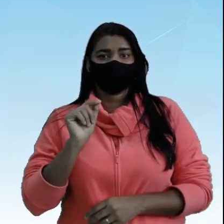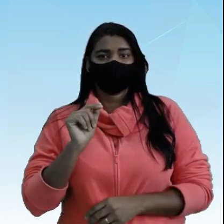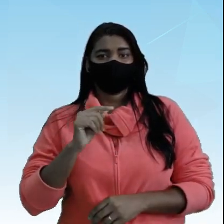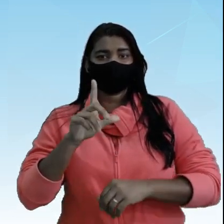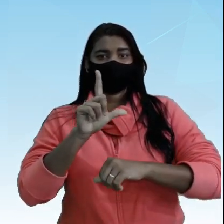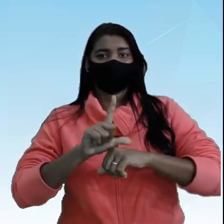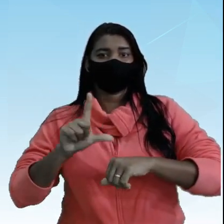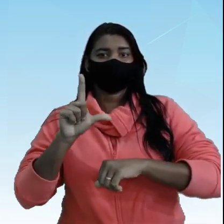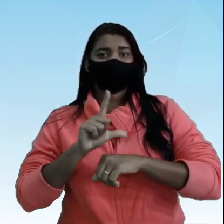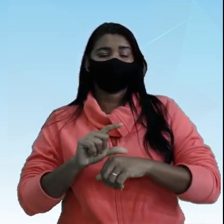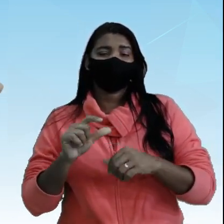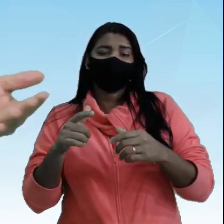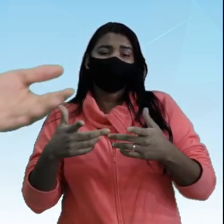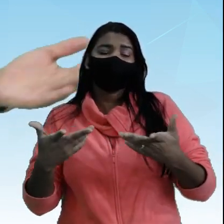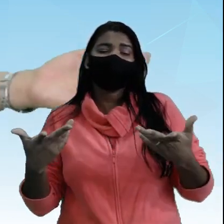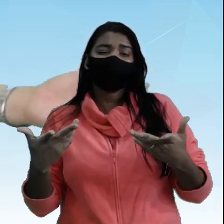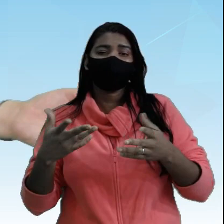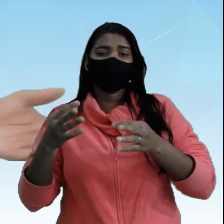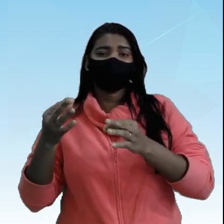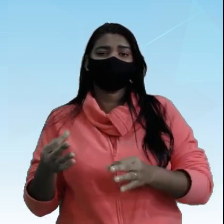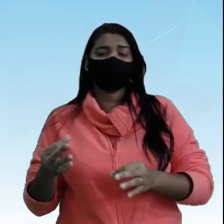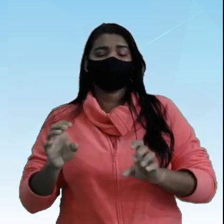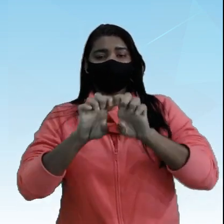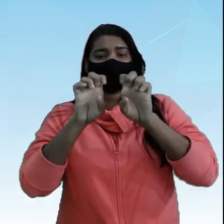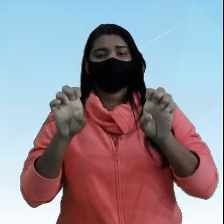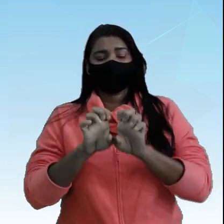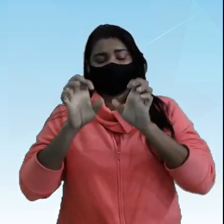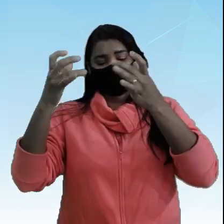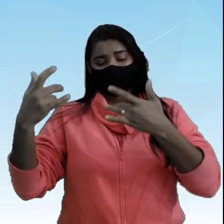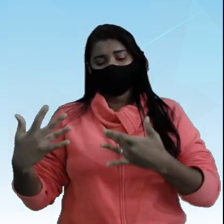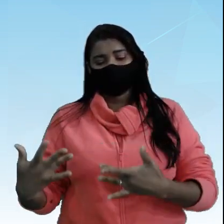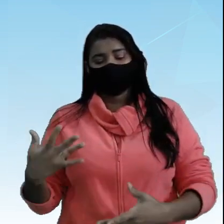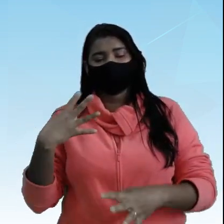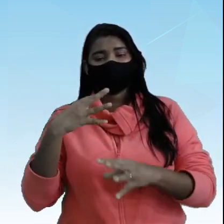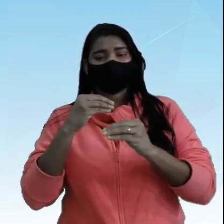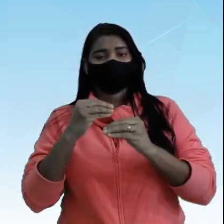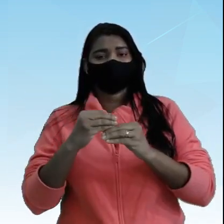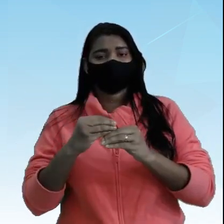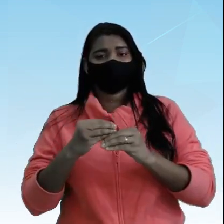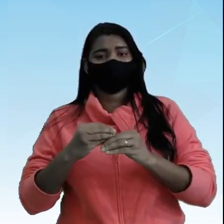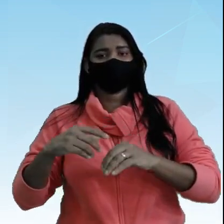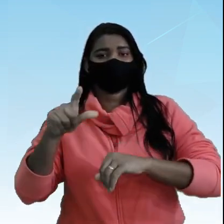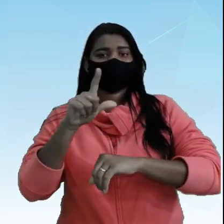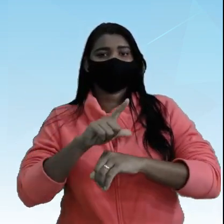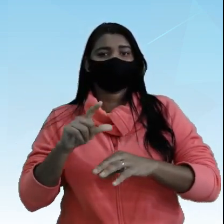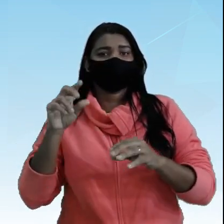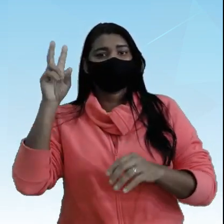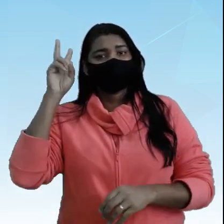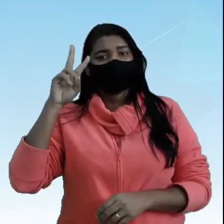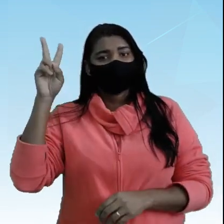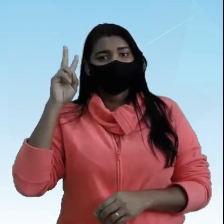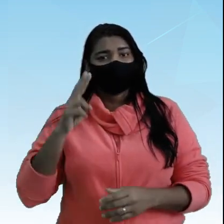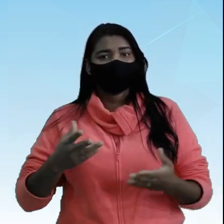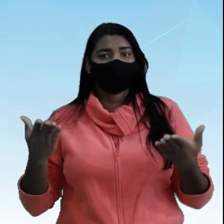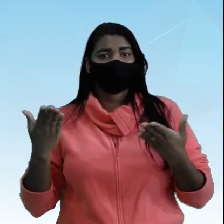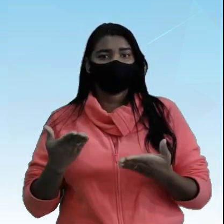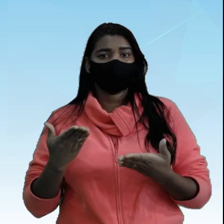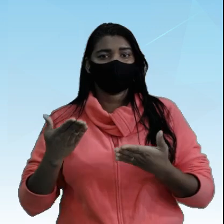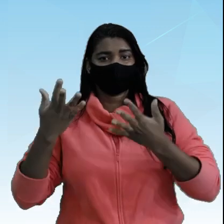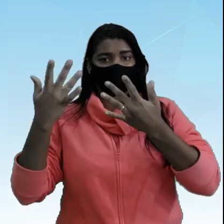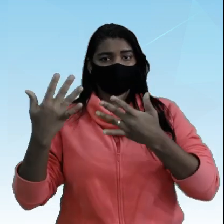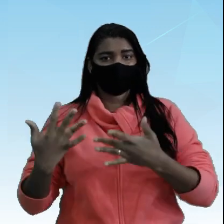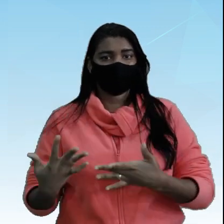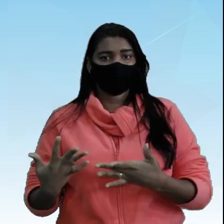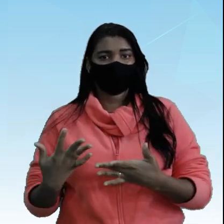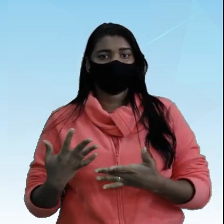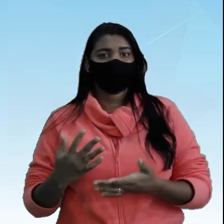lexicais que não dão certo. Então, voltando àquilo que eu falei a vocês, escolha lexical. Lembrar, como eu falei, quando eu digo assim, isso é